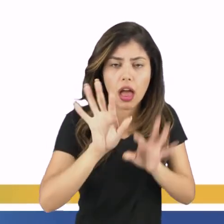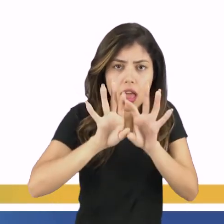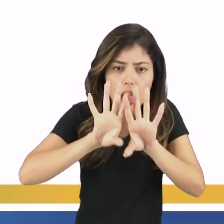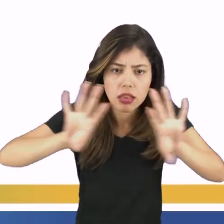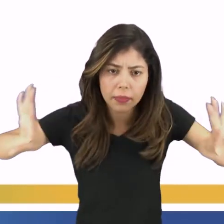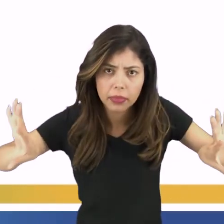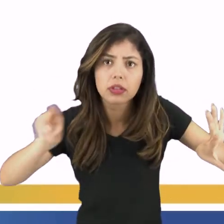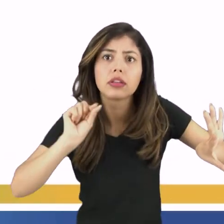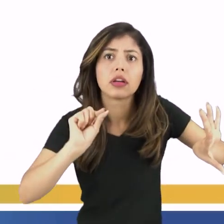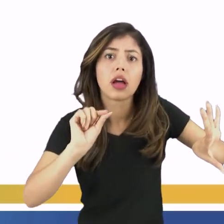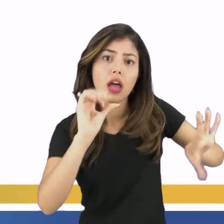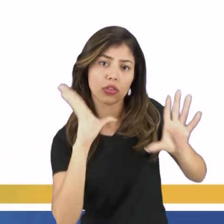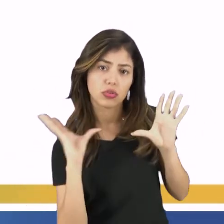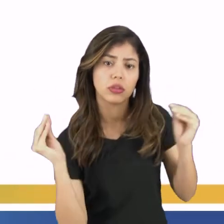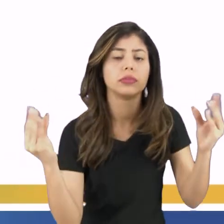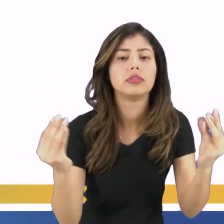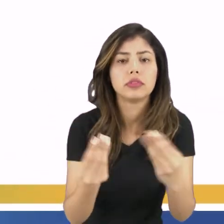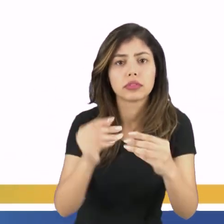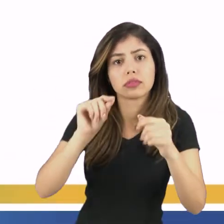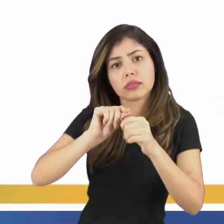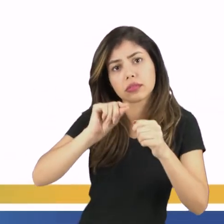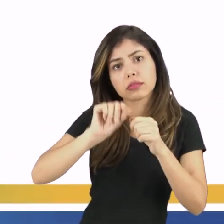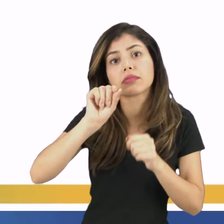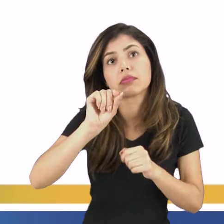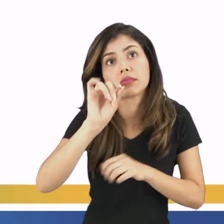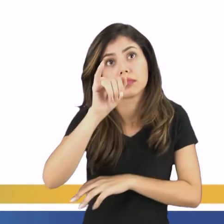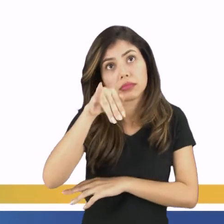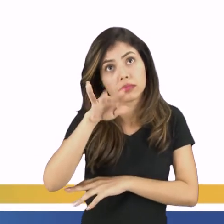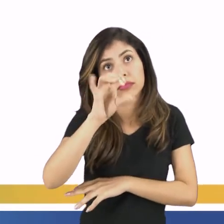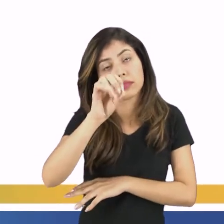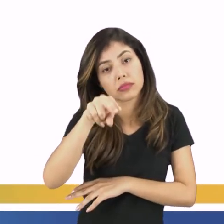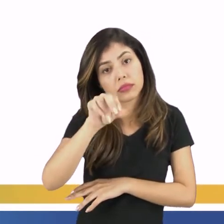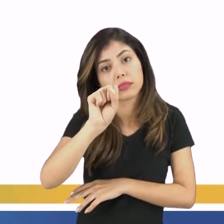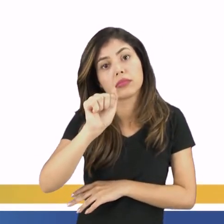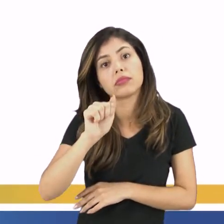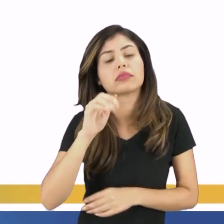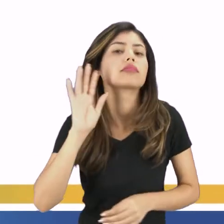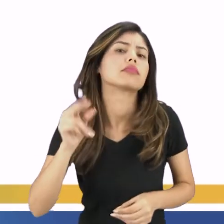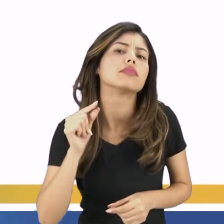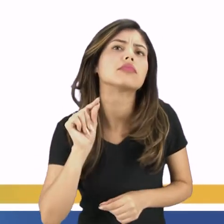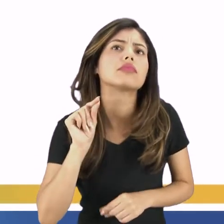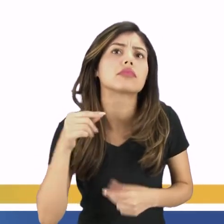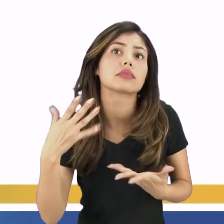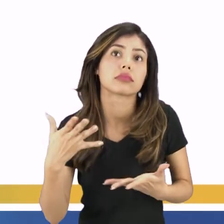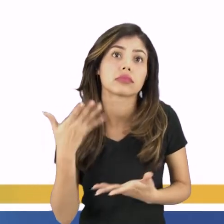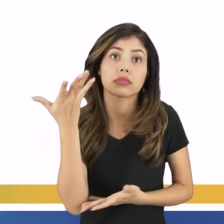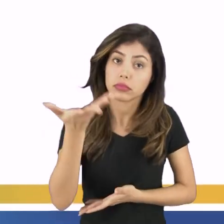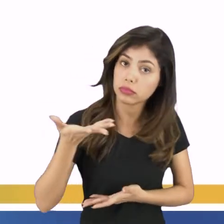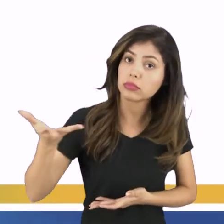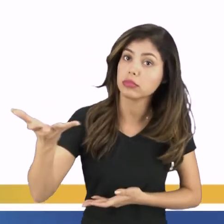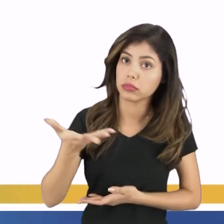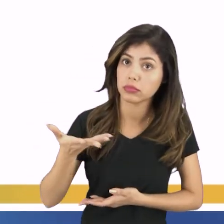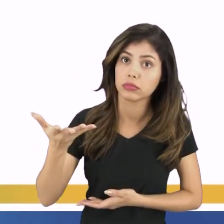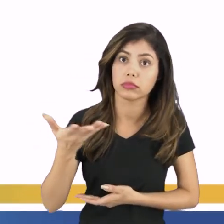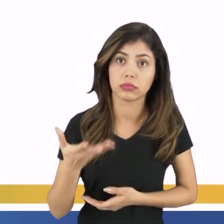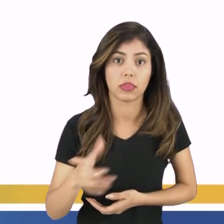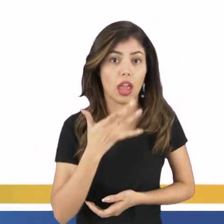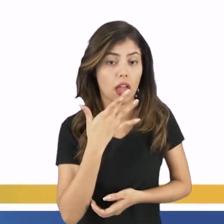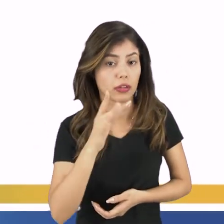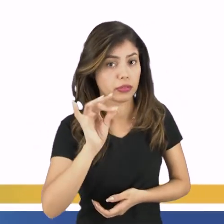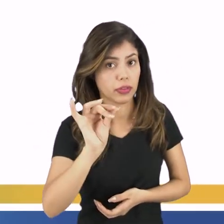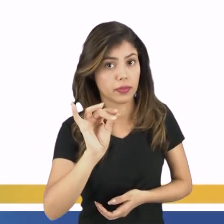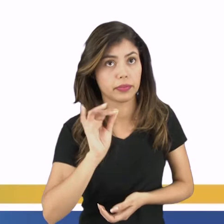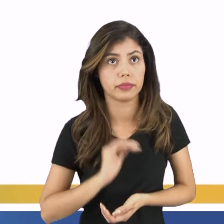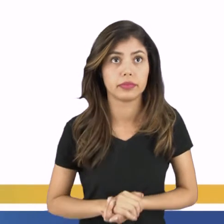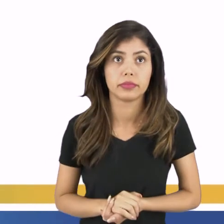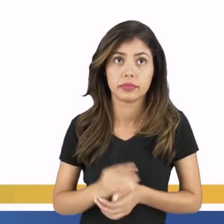só ocorre se a substância for formada de íons. E quem são essas substâncias? As bases e os sais. E